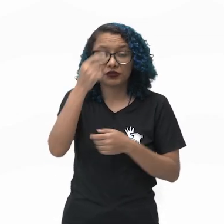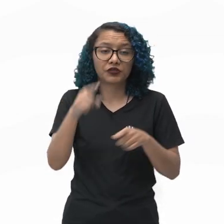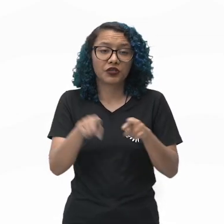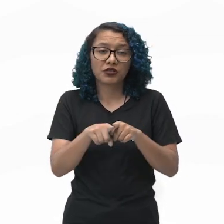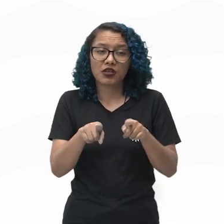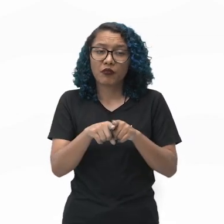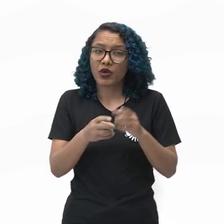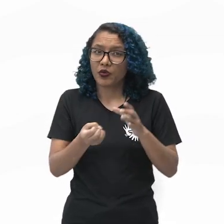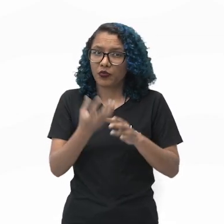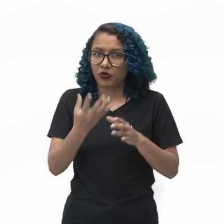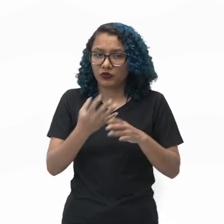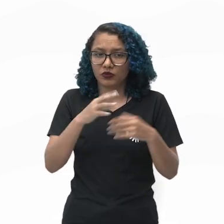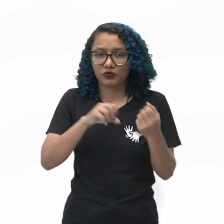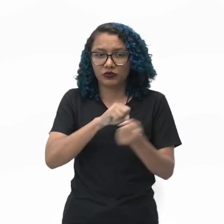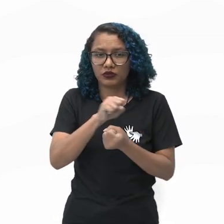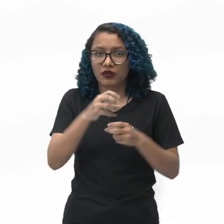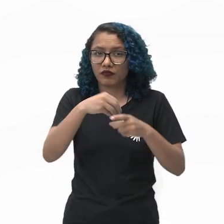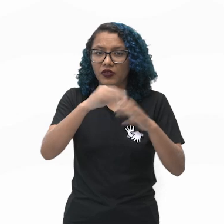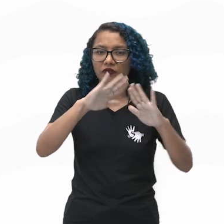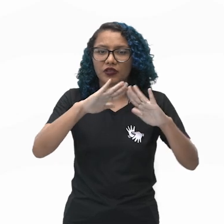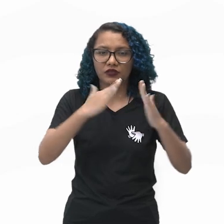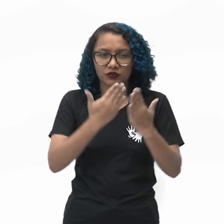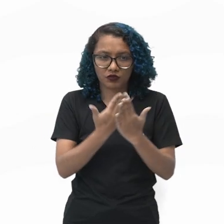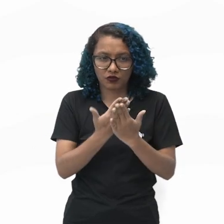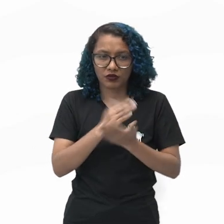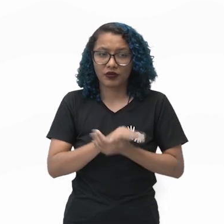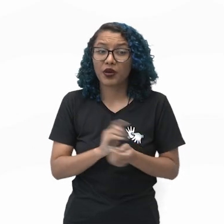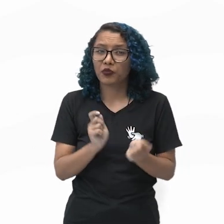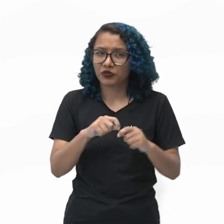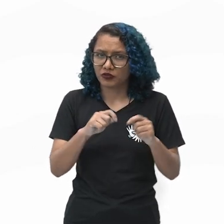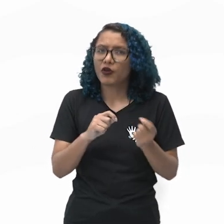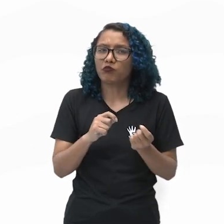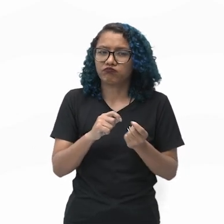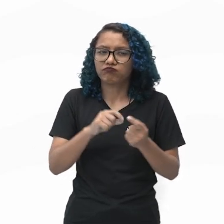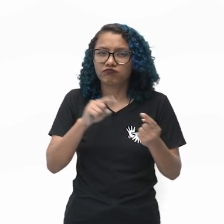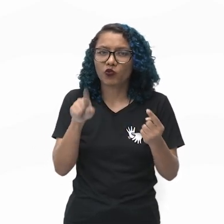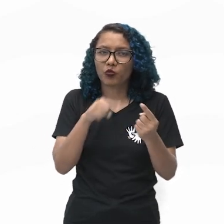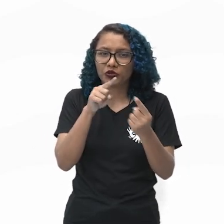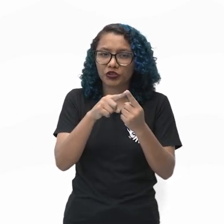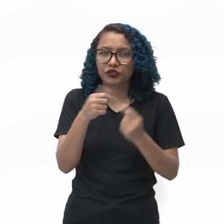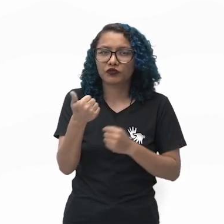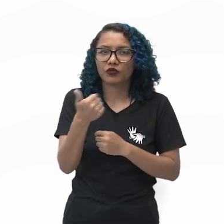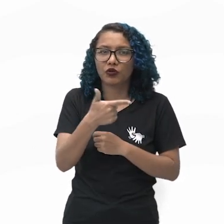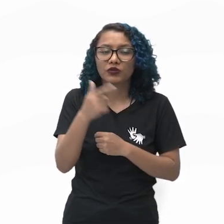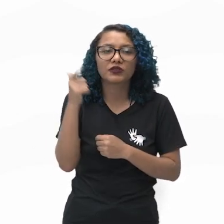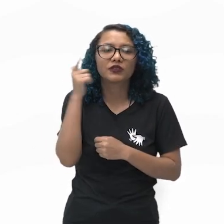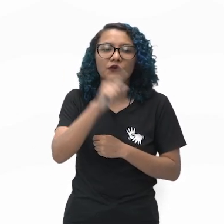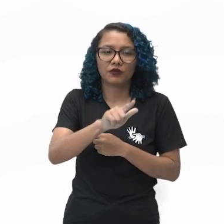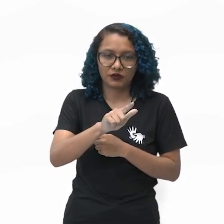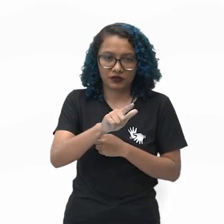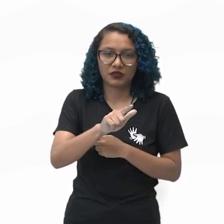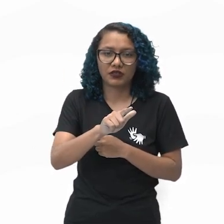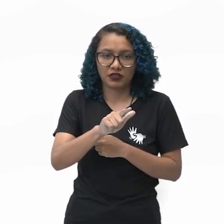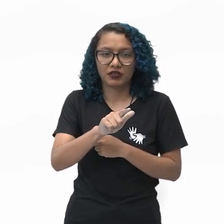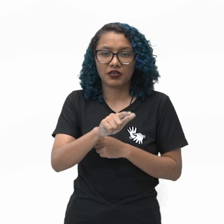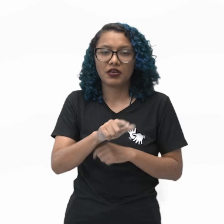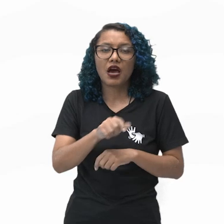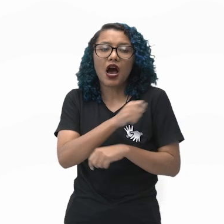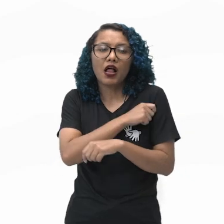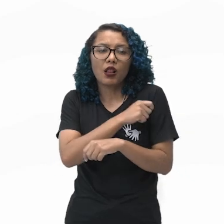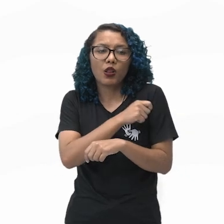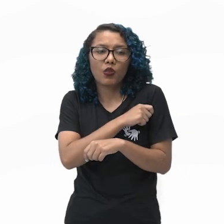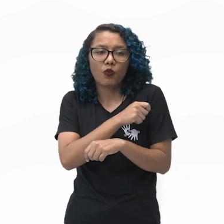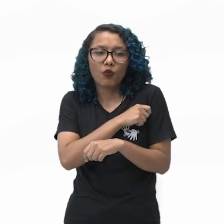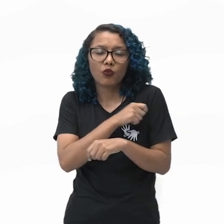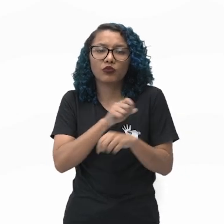produção sustentável nas escolas. Ajuda a promover a ODS 12, ensinando os alunos a gerirem recursos